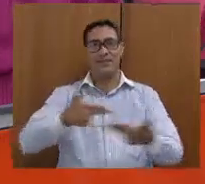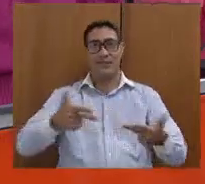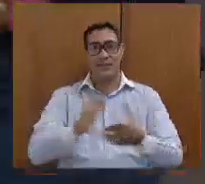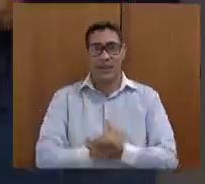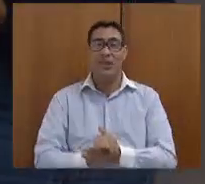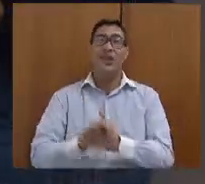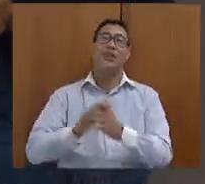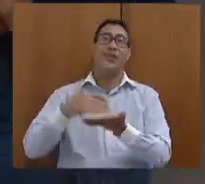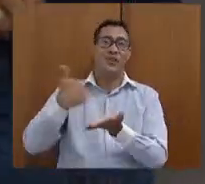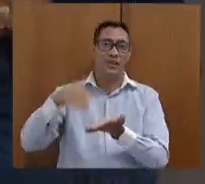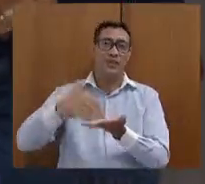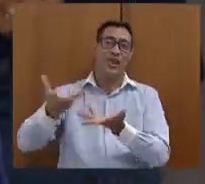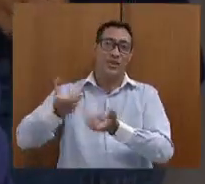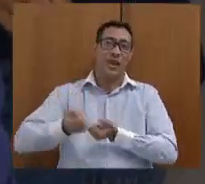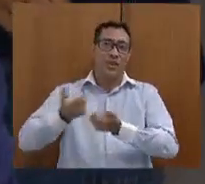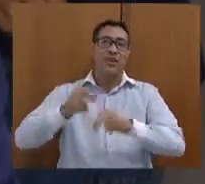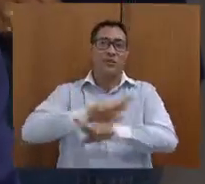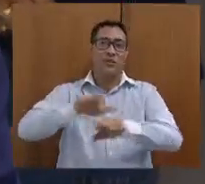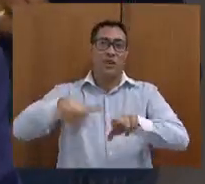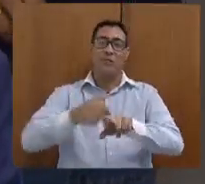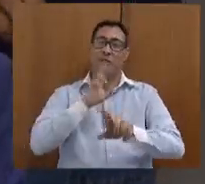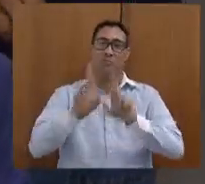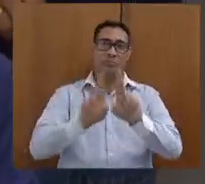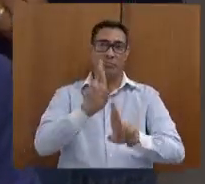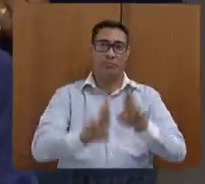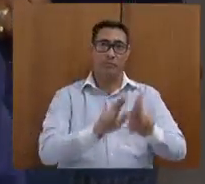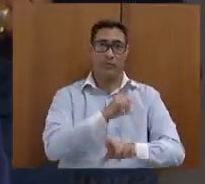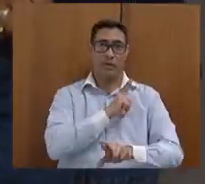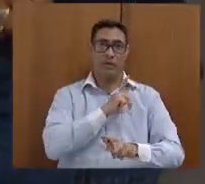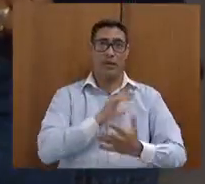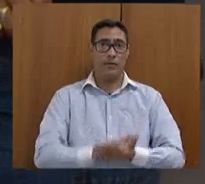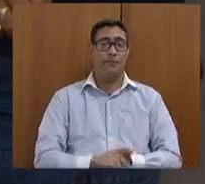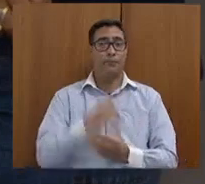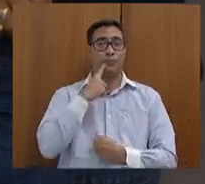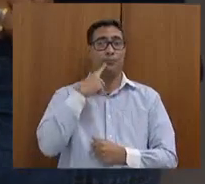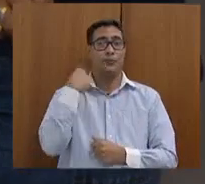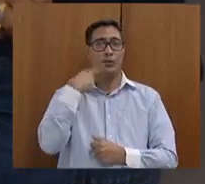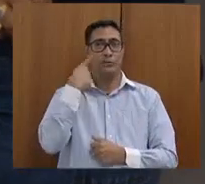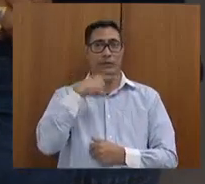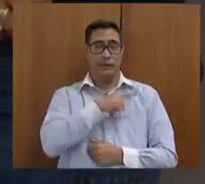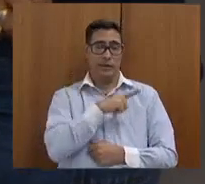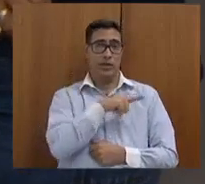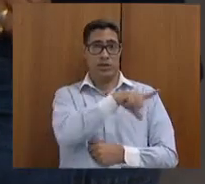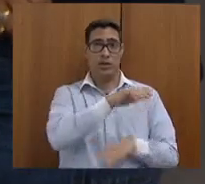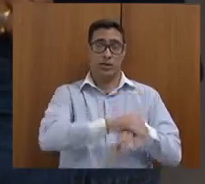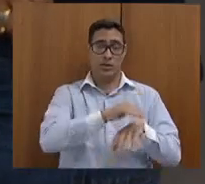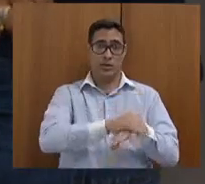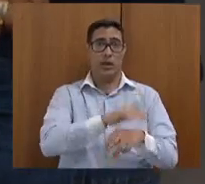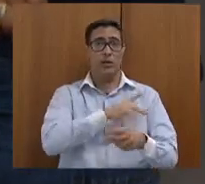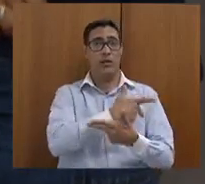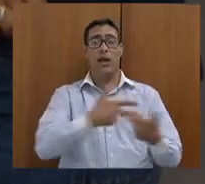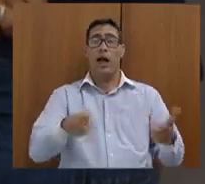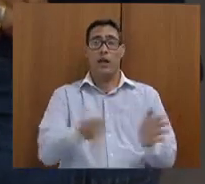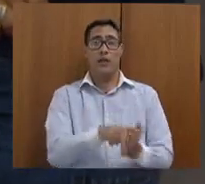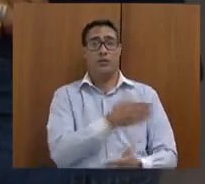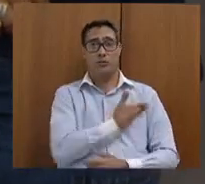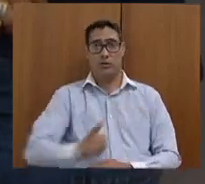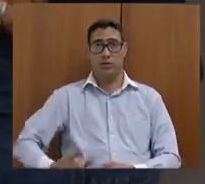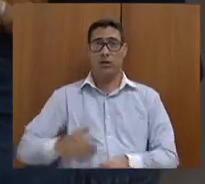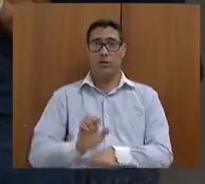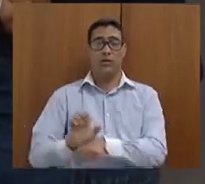que chegam pra gente poder responder de fato nós temos uma ferramenta interessante aqui no estado de Minas Gerais